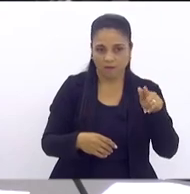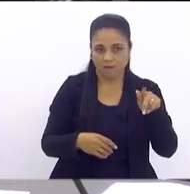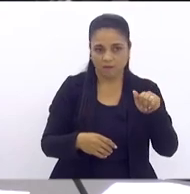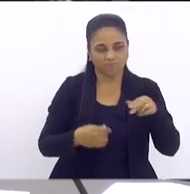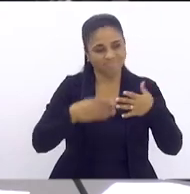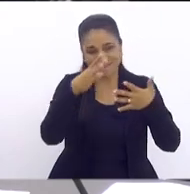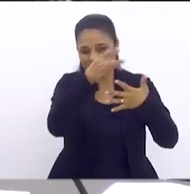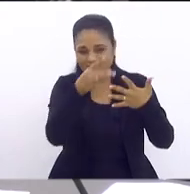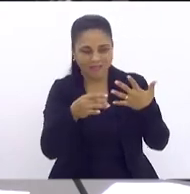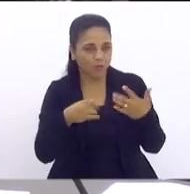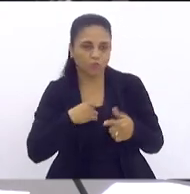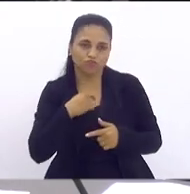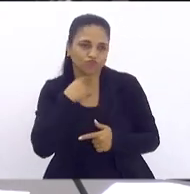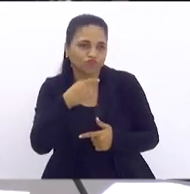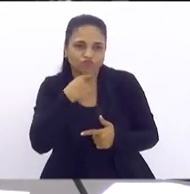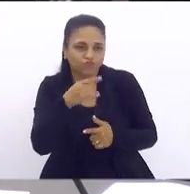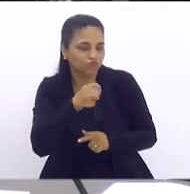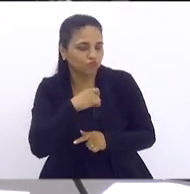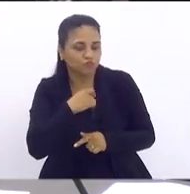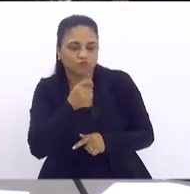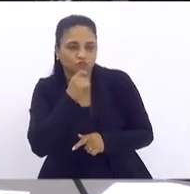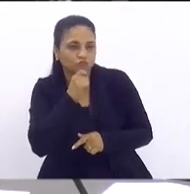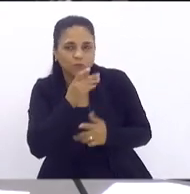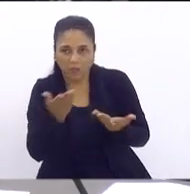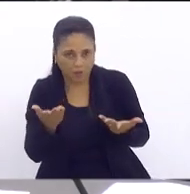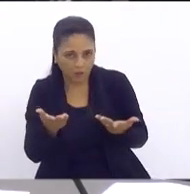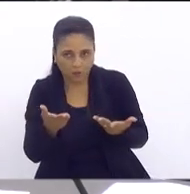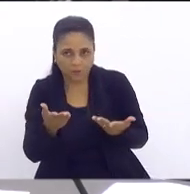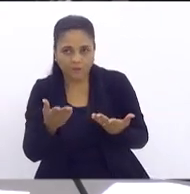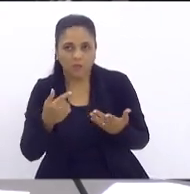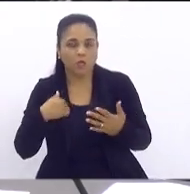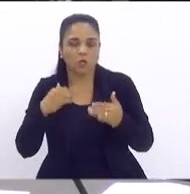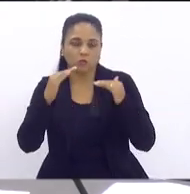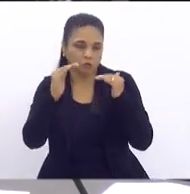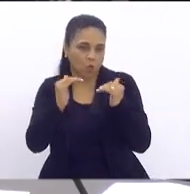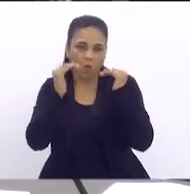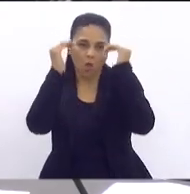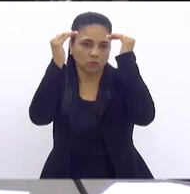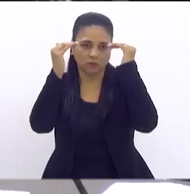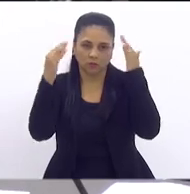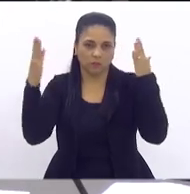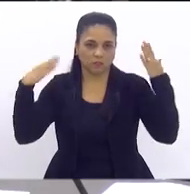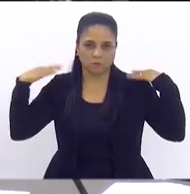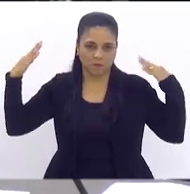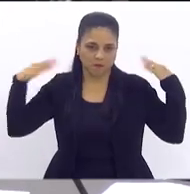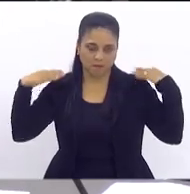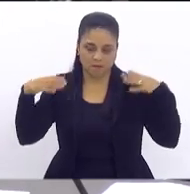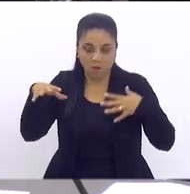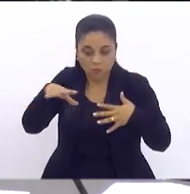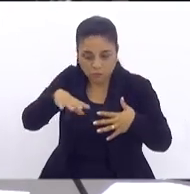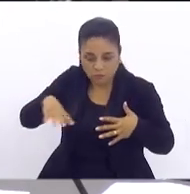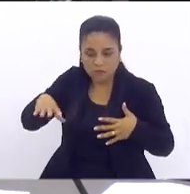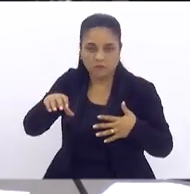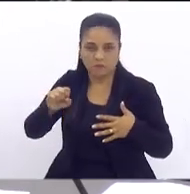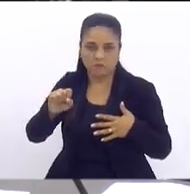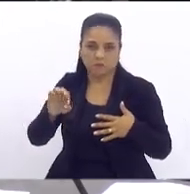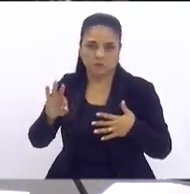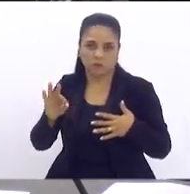a senhora, né? Então, nós não somos da autoridade marítima o setor que poderia esclarecer os